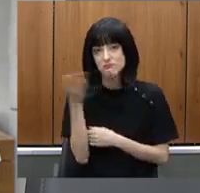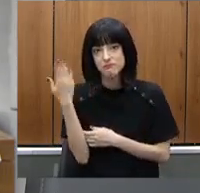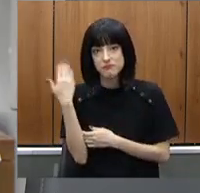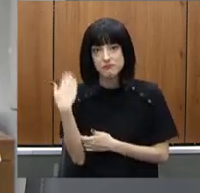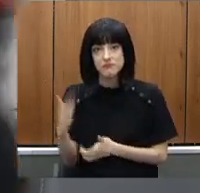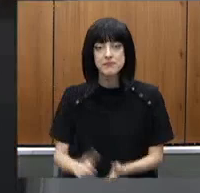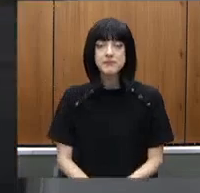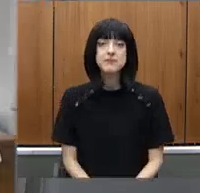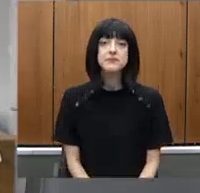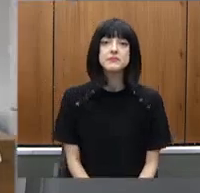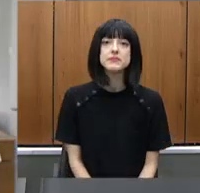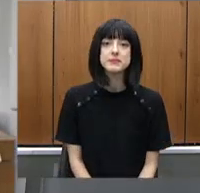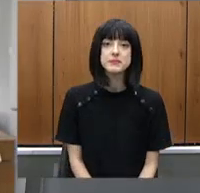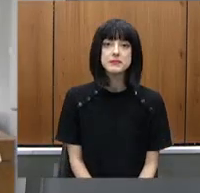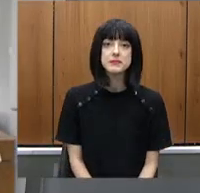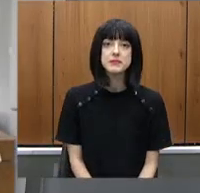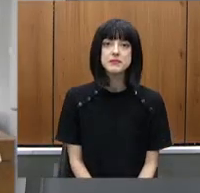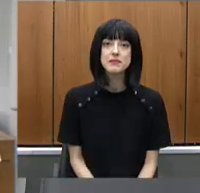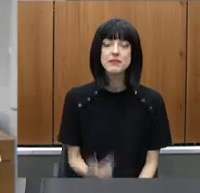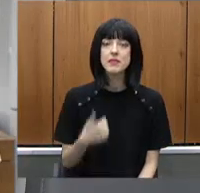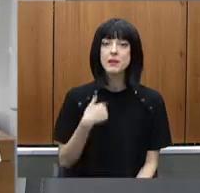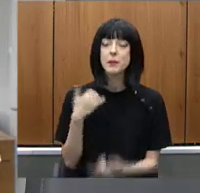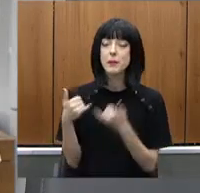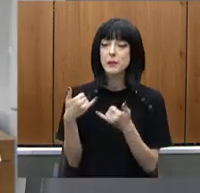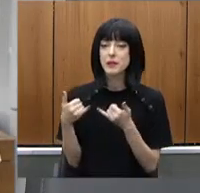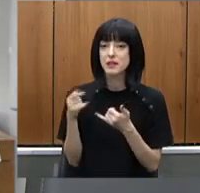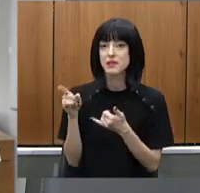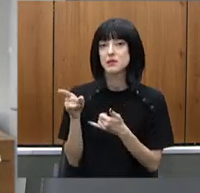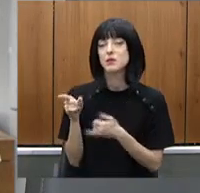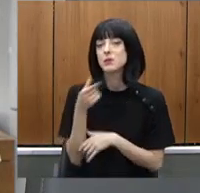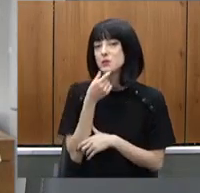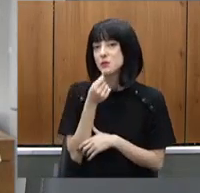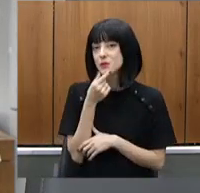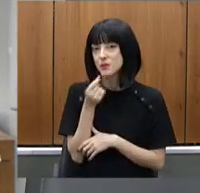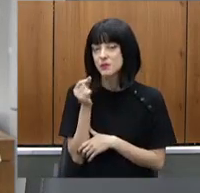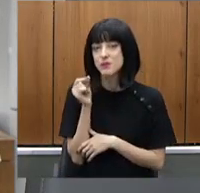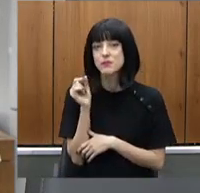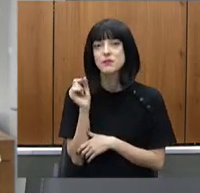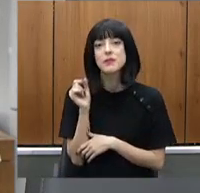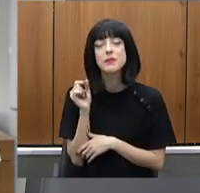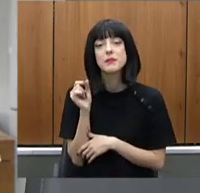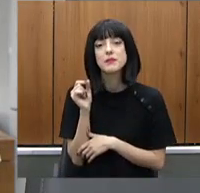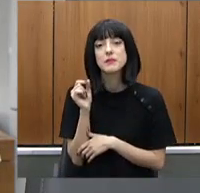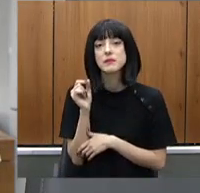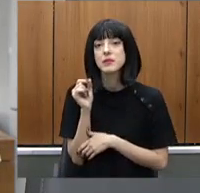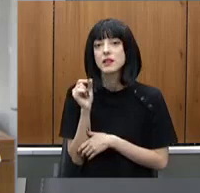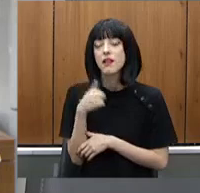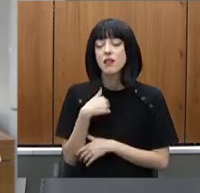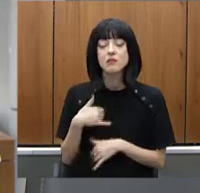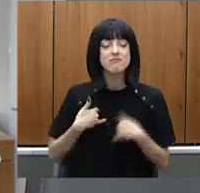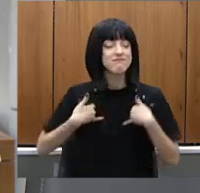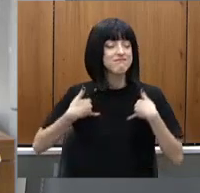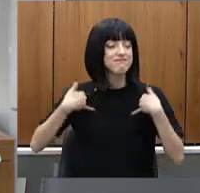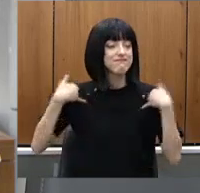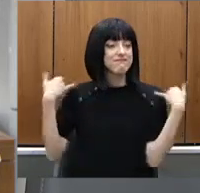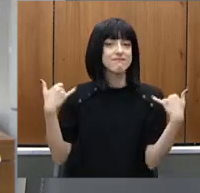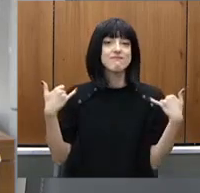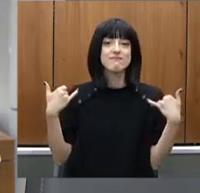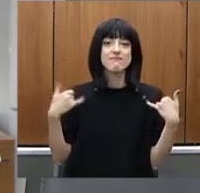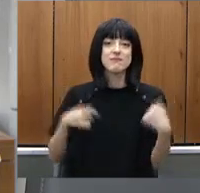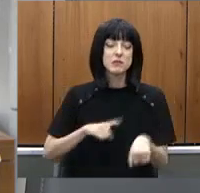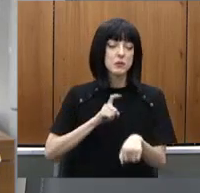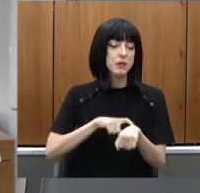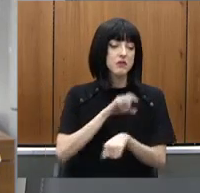brincando ali com Baracho né eu tenho é muito orgulho de cada momento cada suor